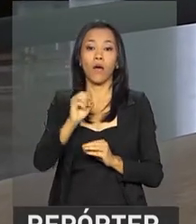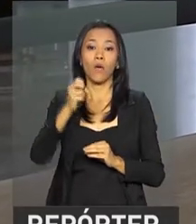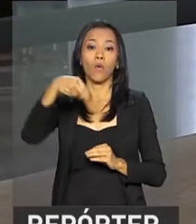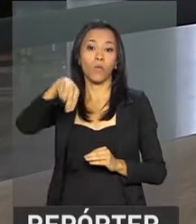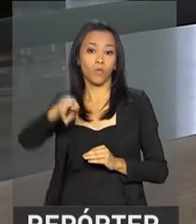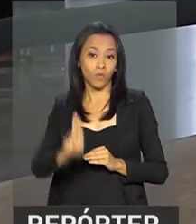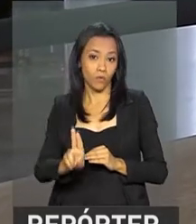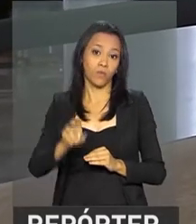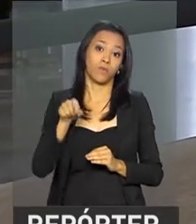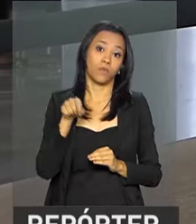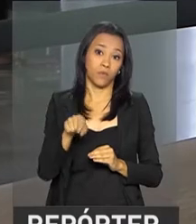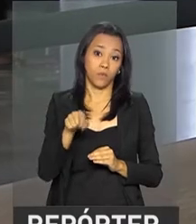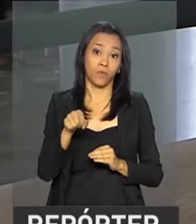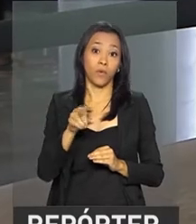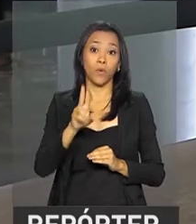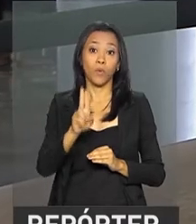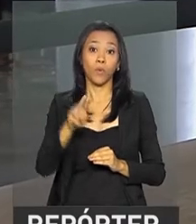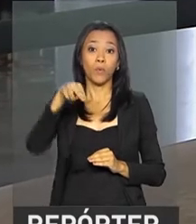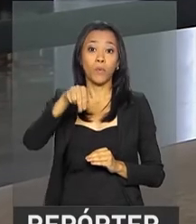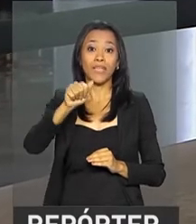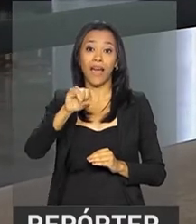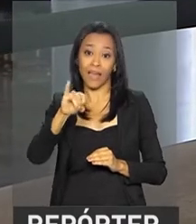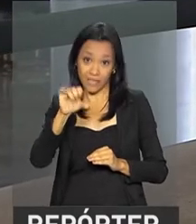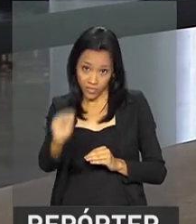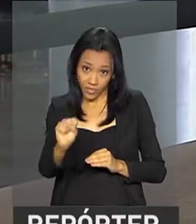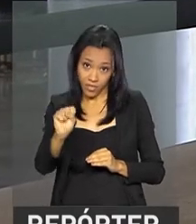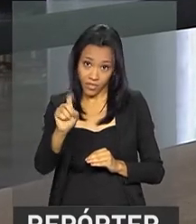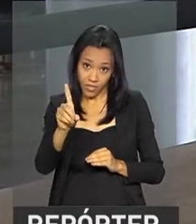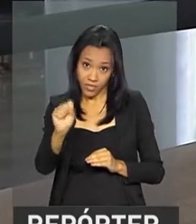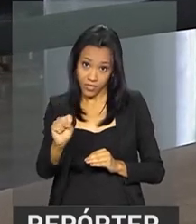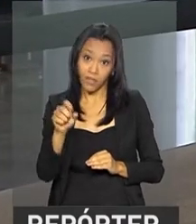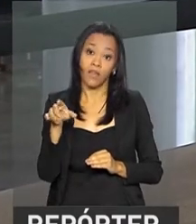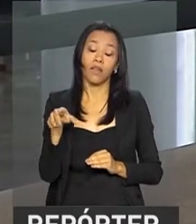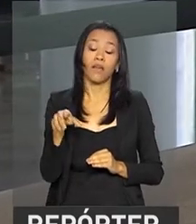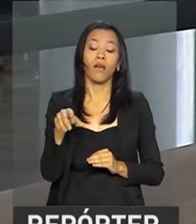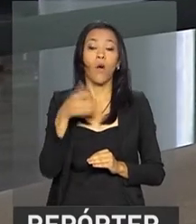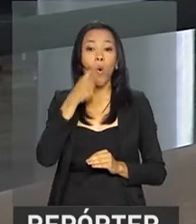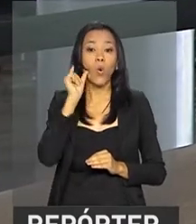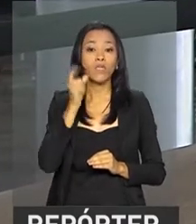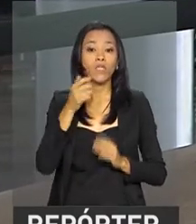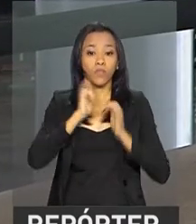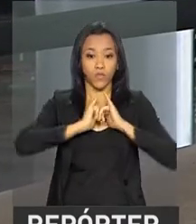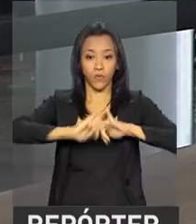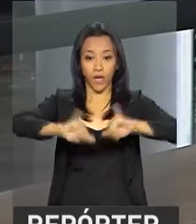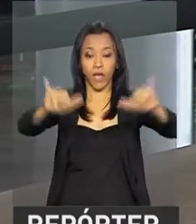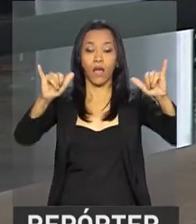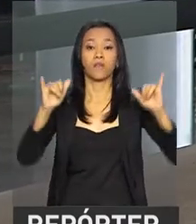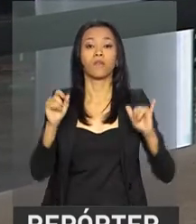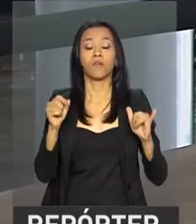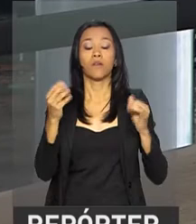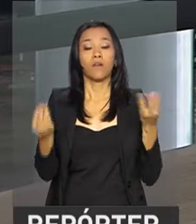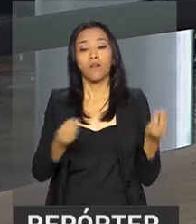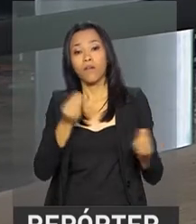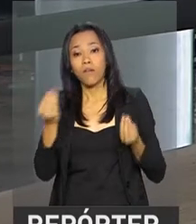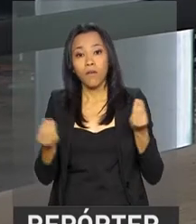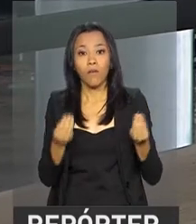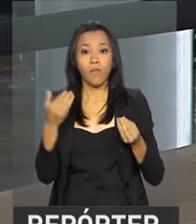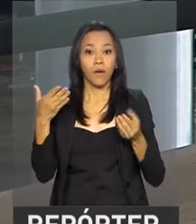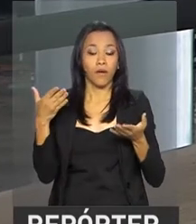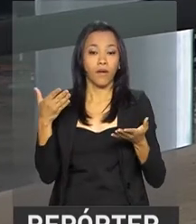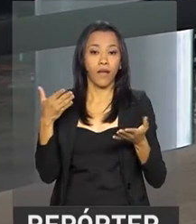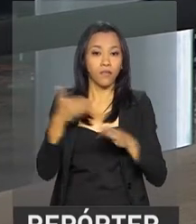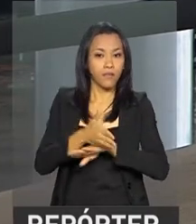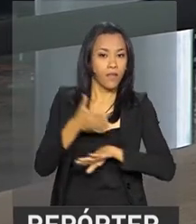hiv e aids a unaids divulgado ontem o el a ampliação do acesso a todos os